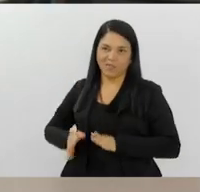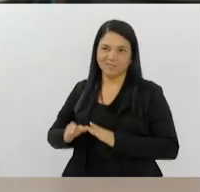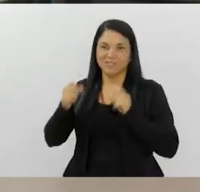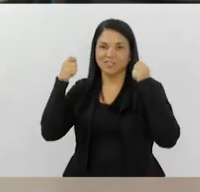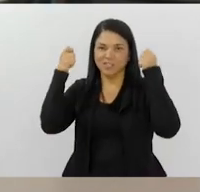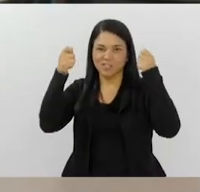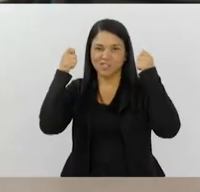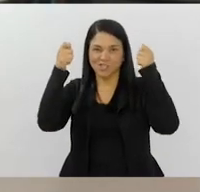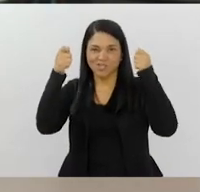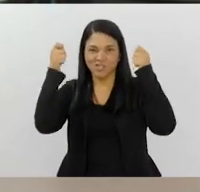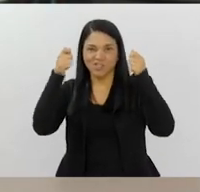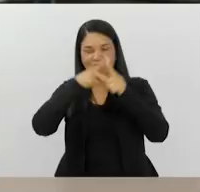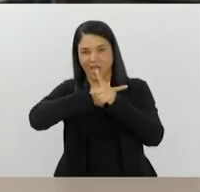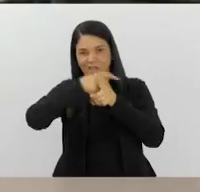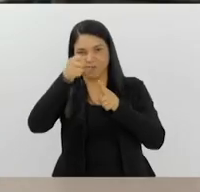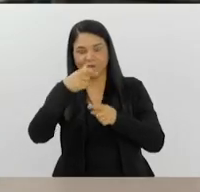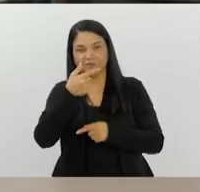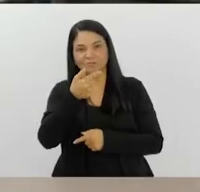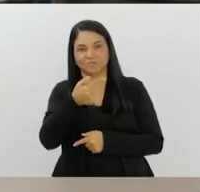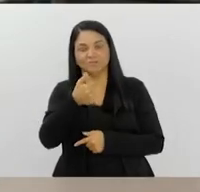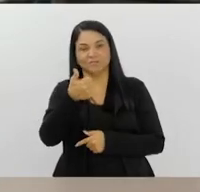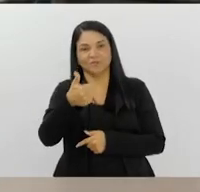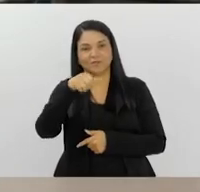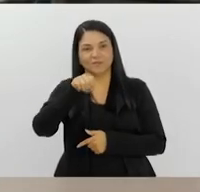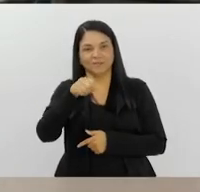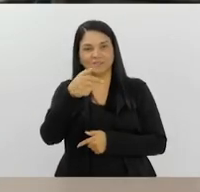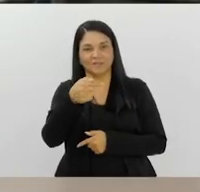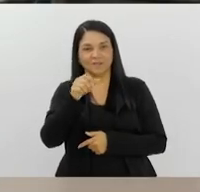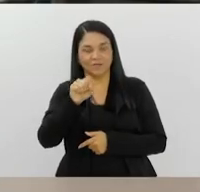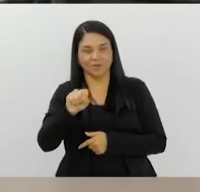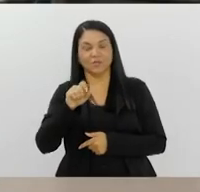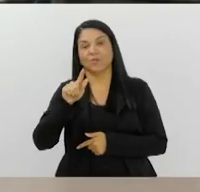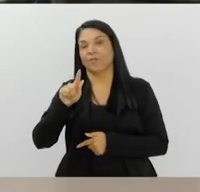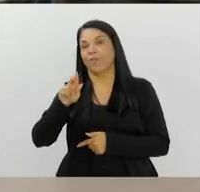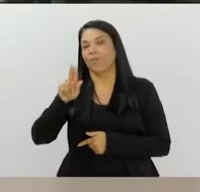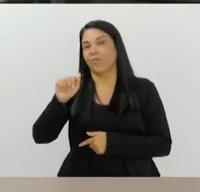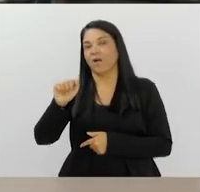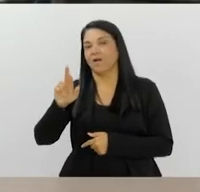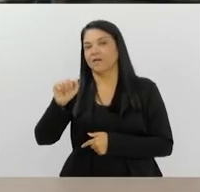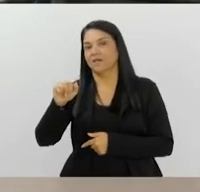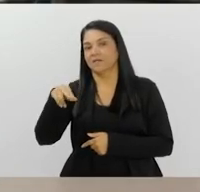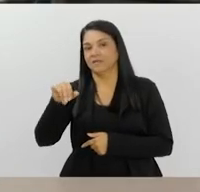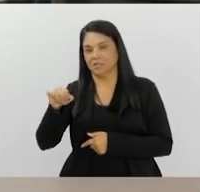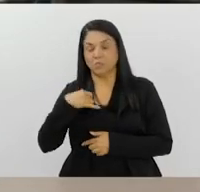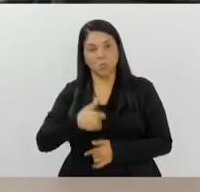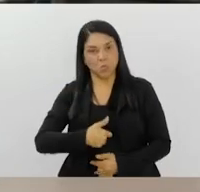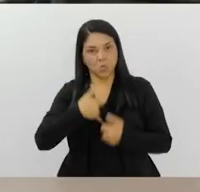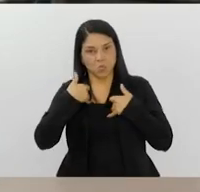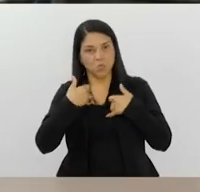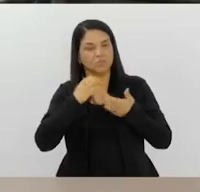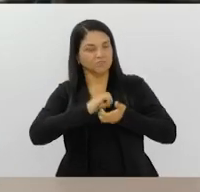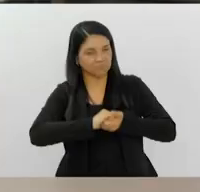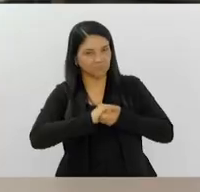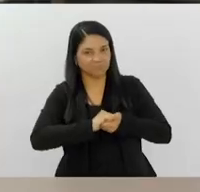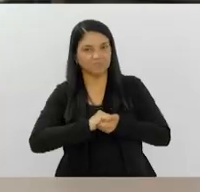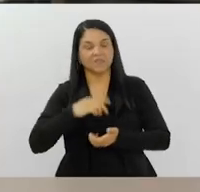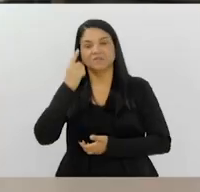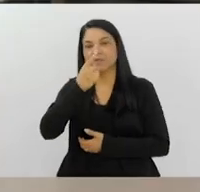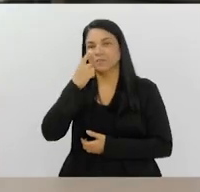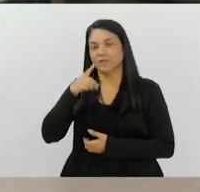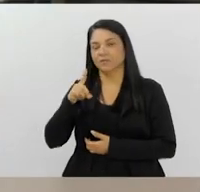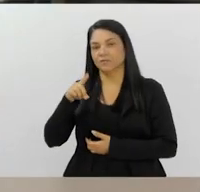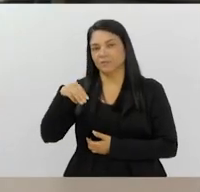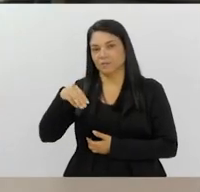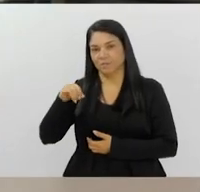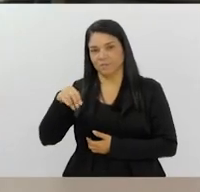pro maior campeão de 78 Guarani Tenho muito orgulho e saudar todo mundo principalmente o deputado Carlos mink